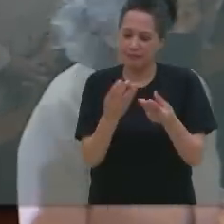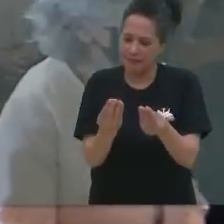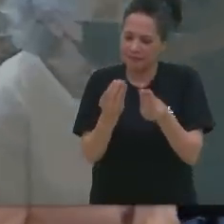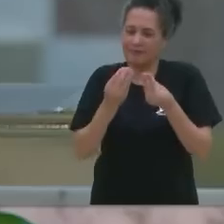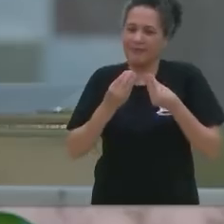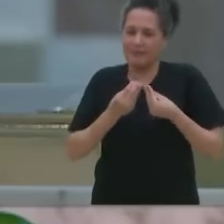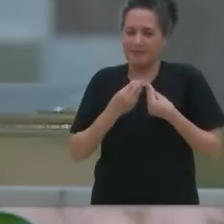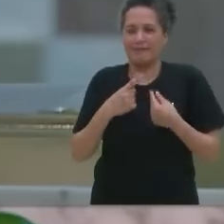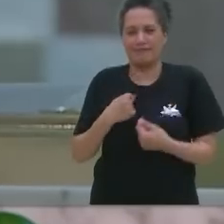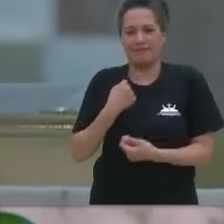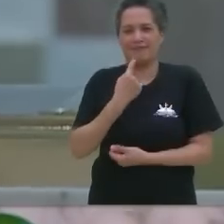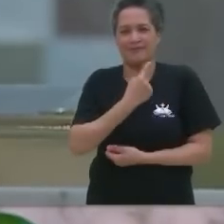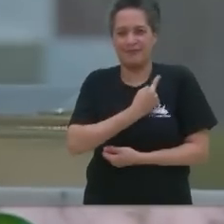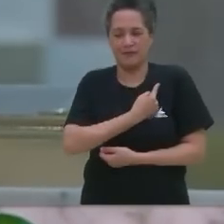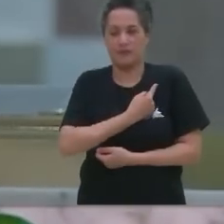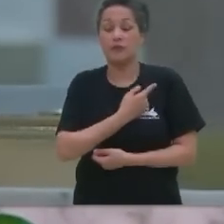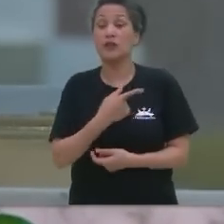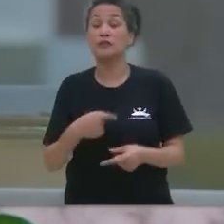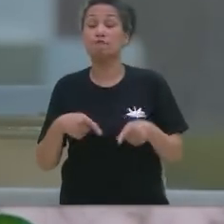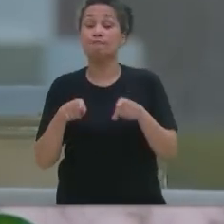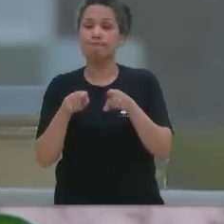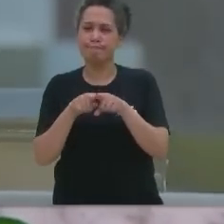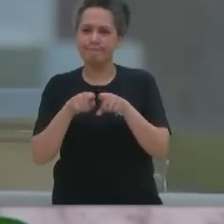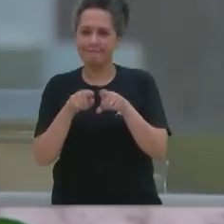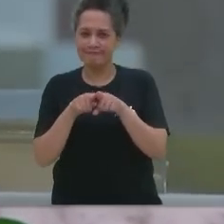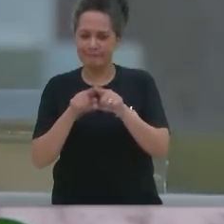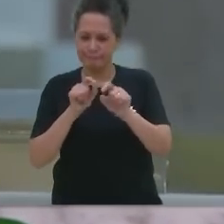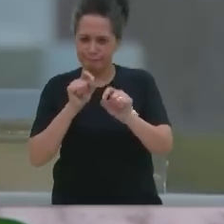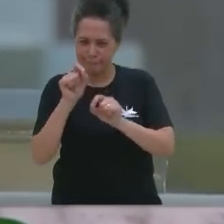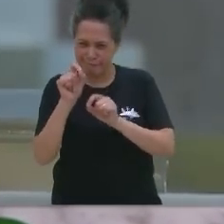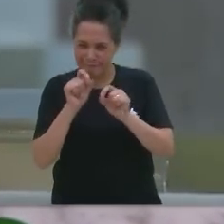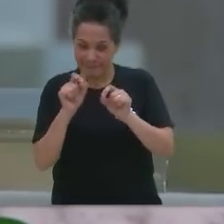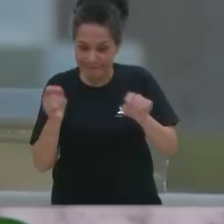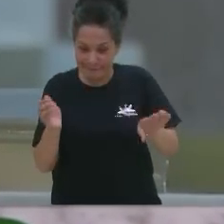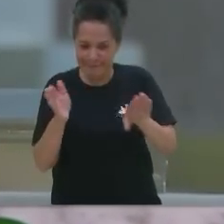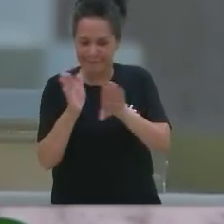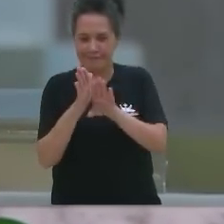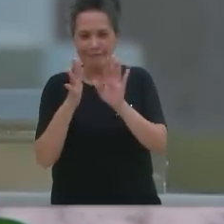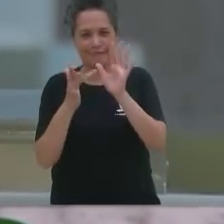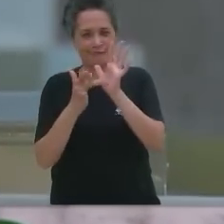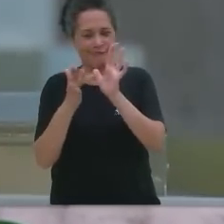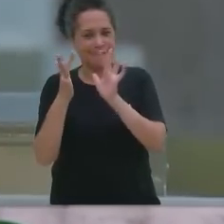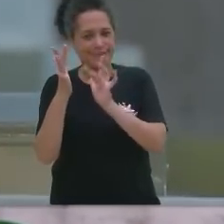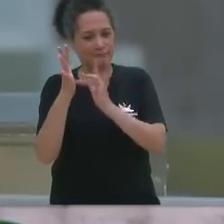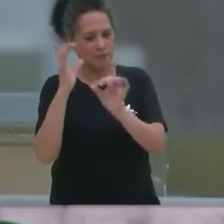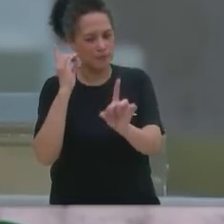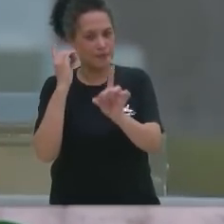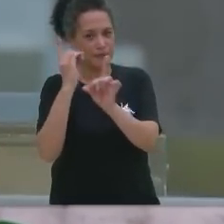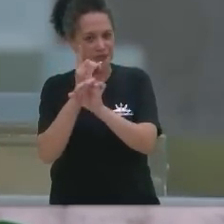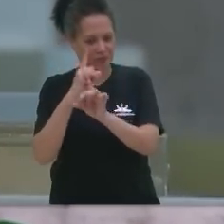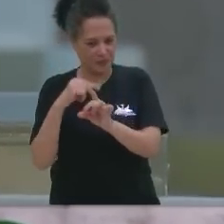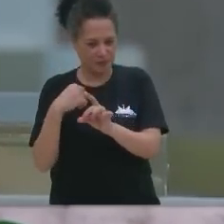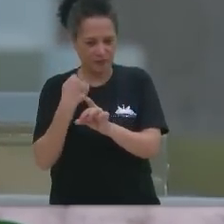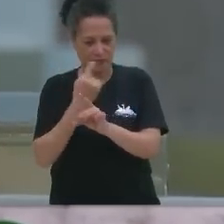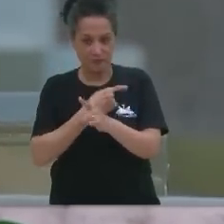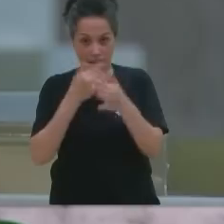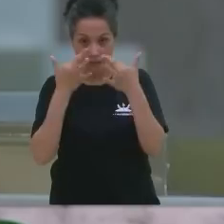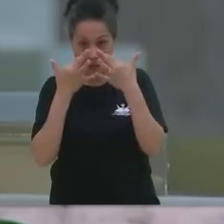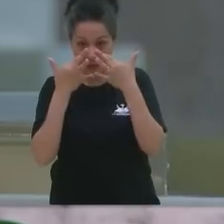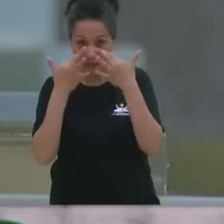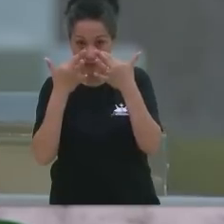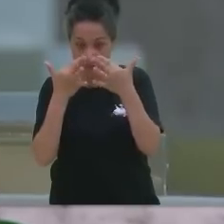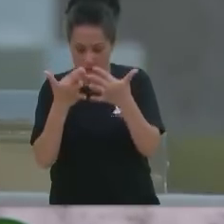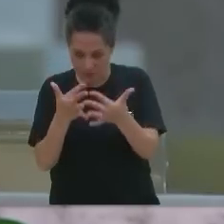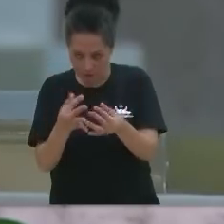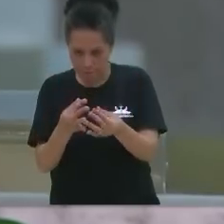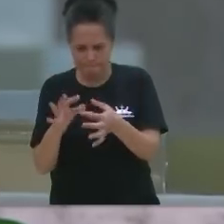concedei. Fazei, Senhor, que a chegada de Cristo nos encontre vigilantes, unidos na fé,